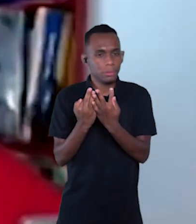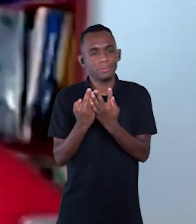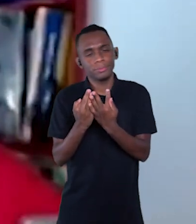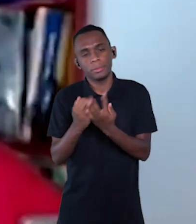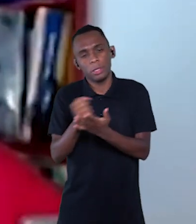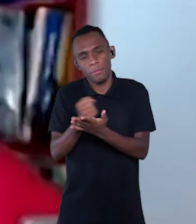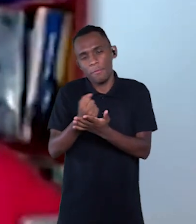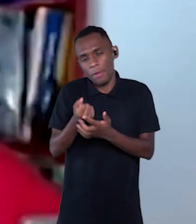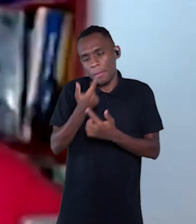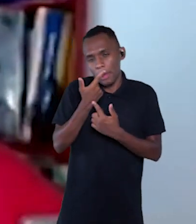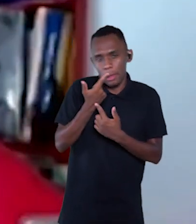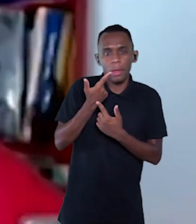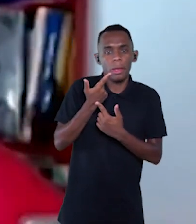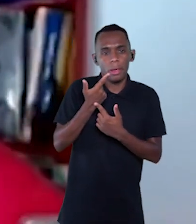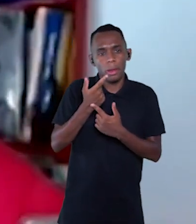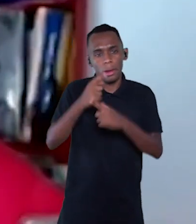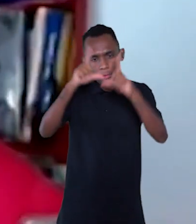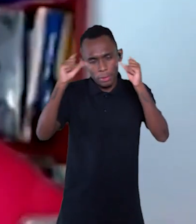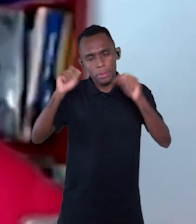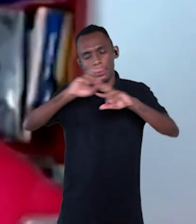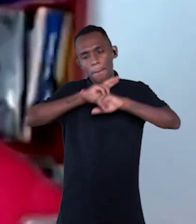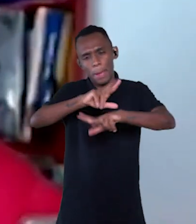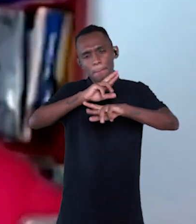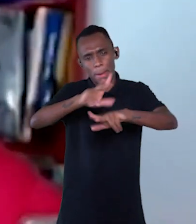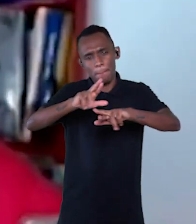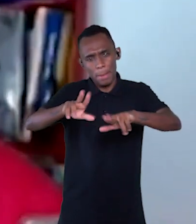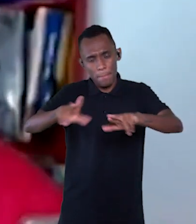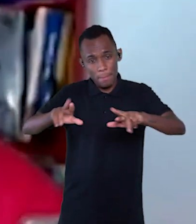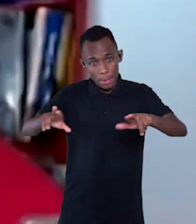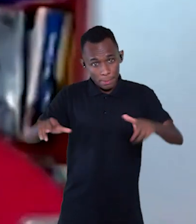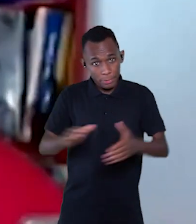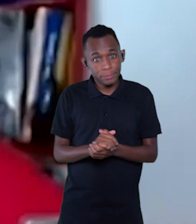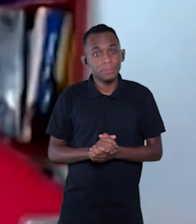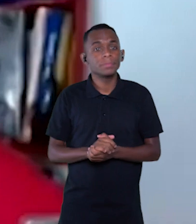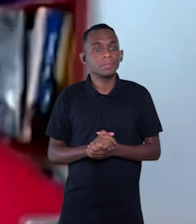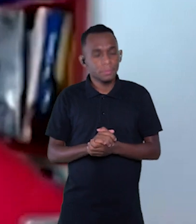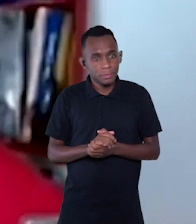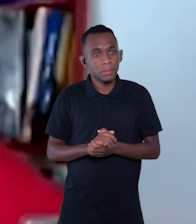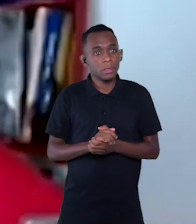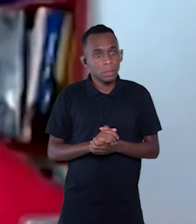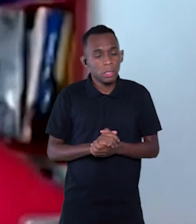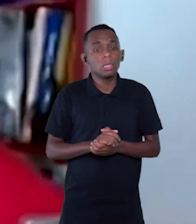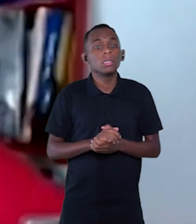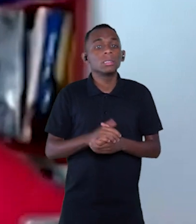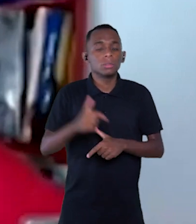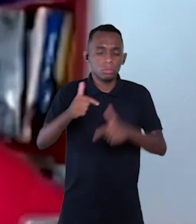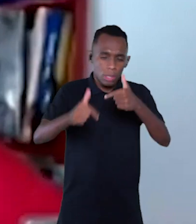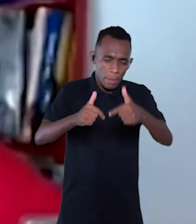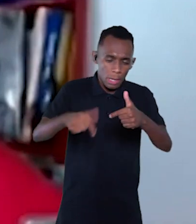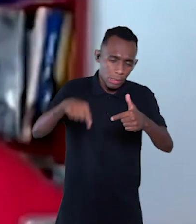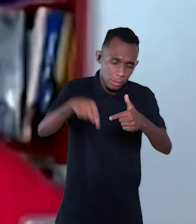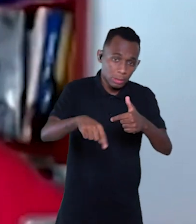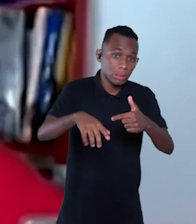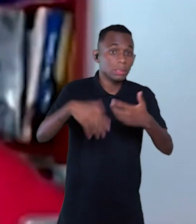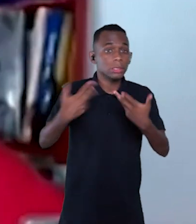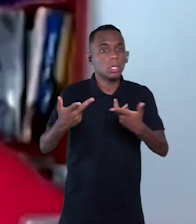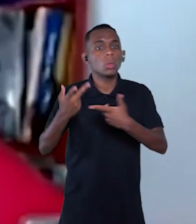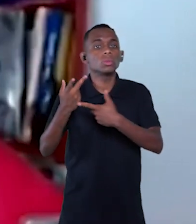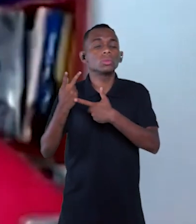por enfermeiros, médicos, técnicos de enfermagem, agentes comunitários de saúde, que estão ali nas unidades básicas de saúde. Então, se você